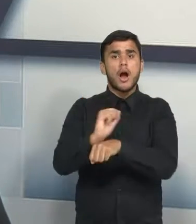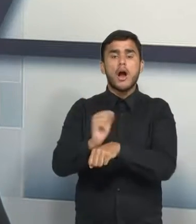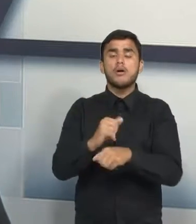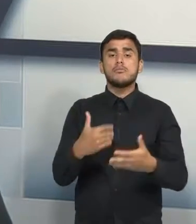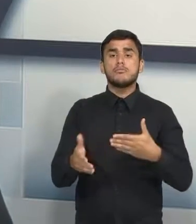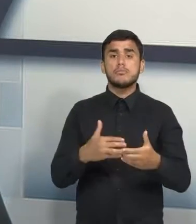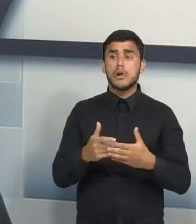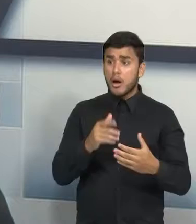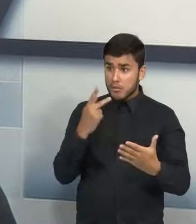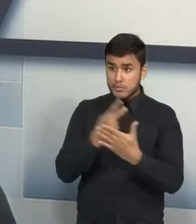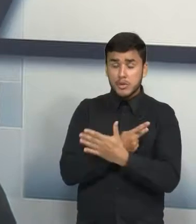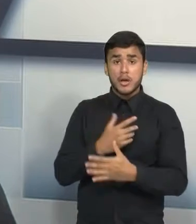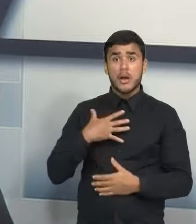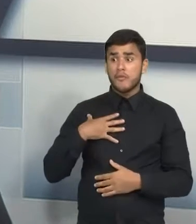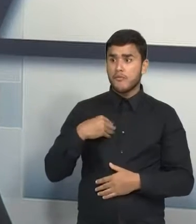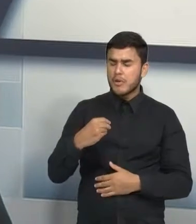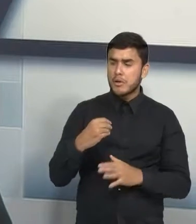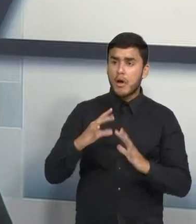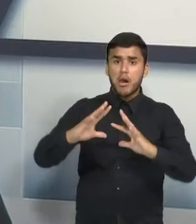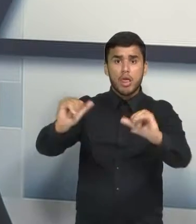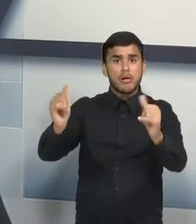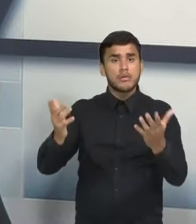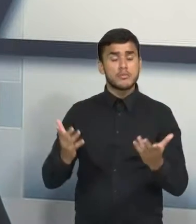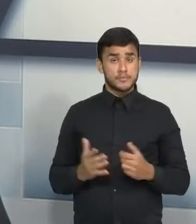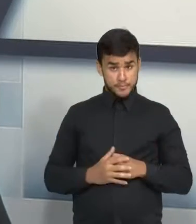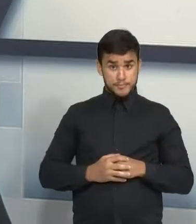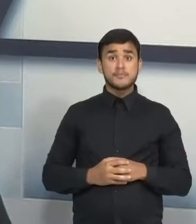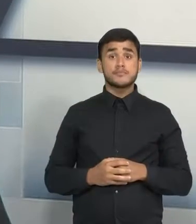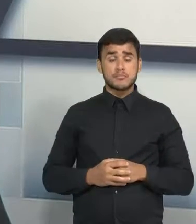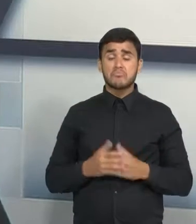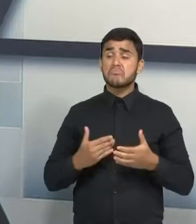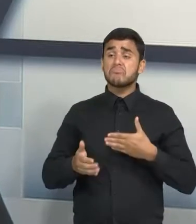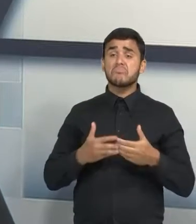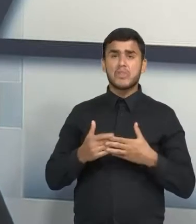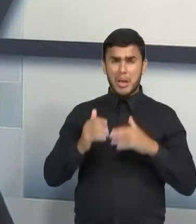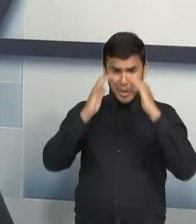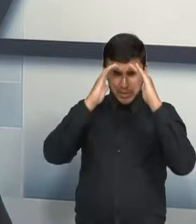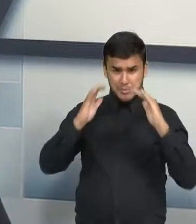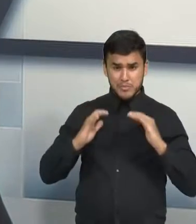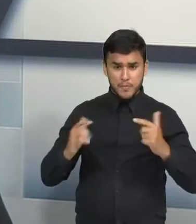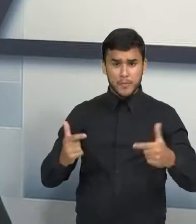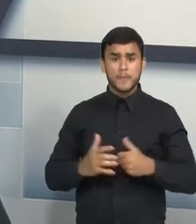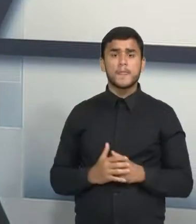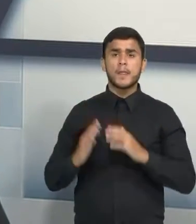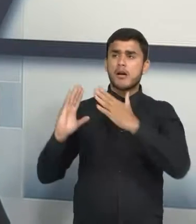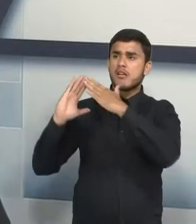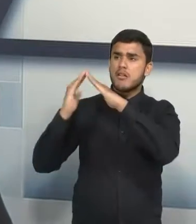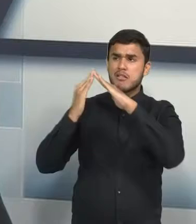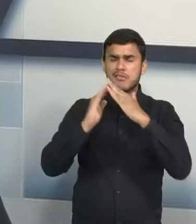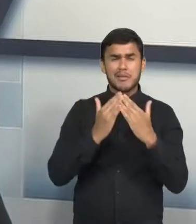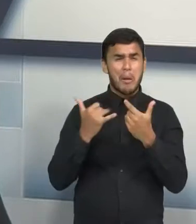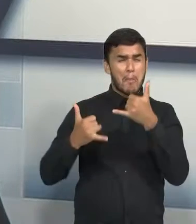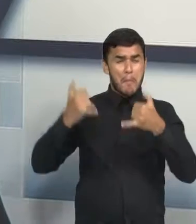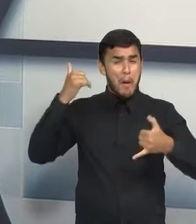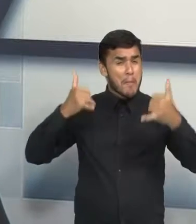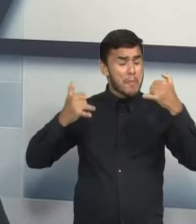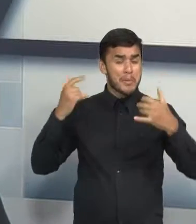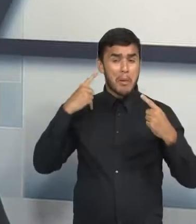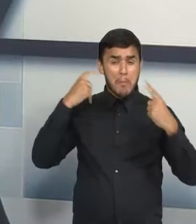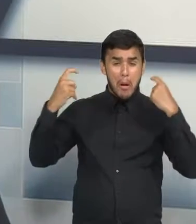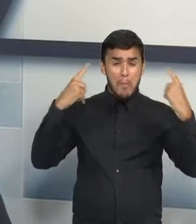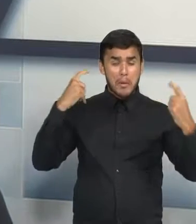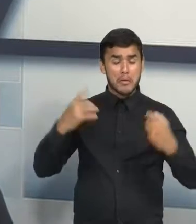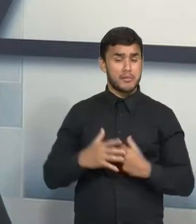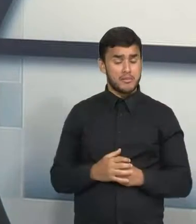que estão sofrendo. Vejam as facções em briga, comunidade, tiroteio. Veja a escola que